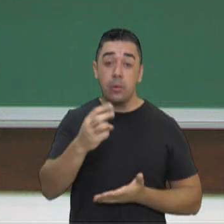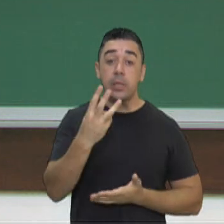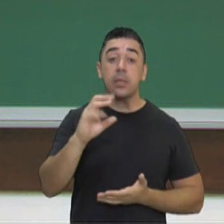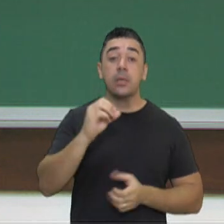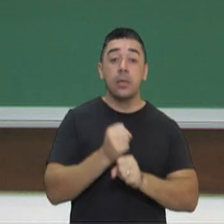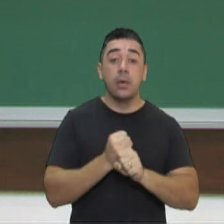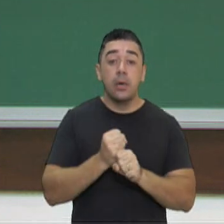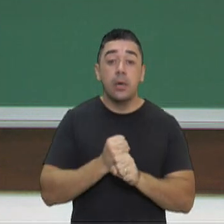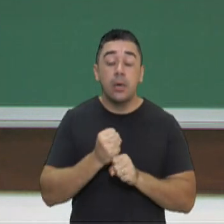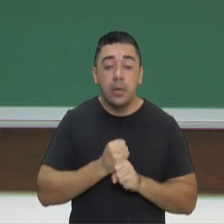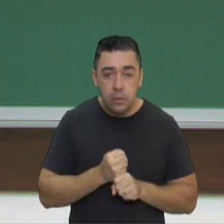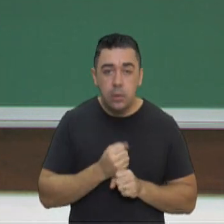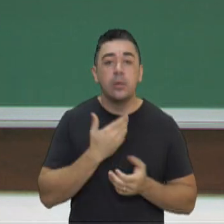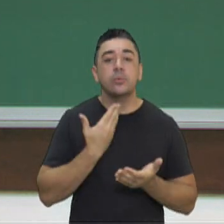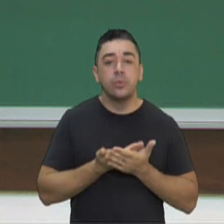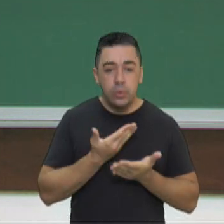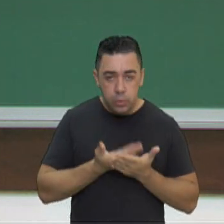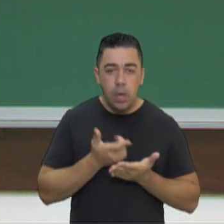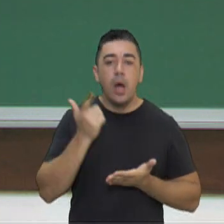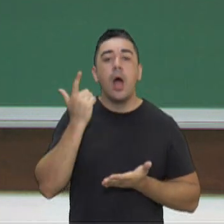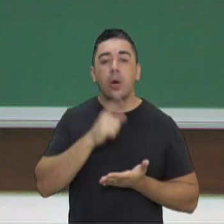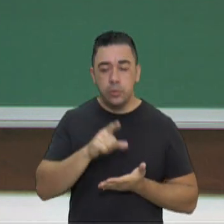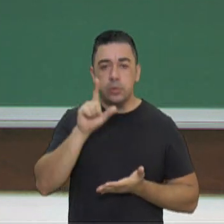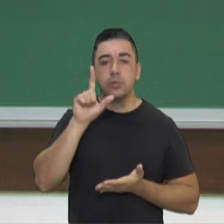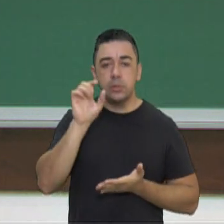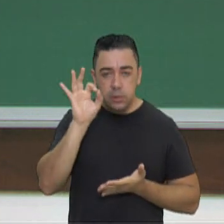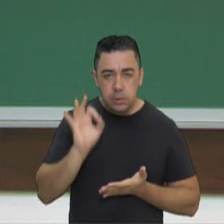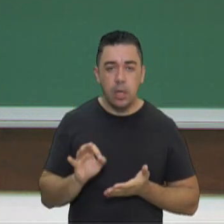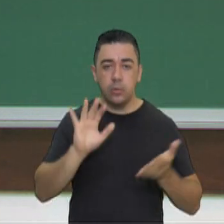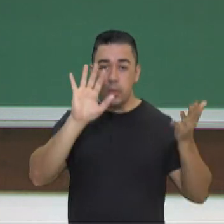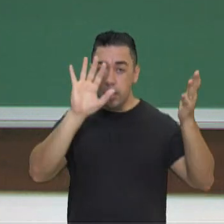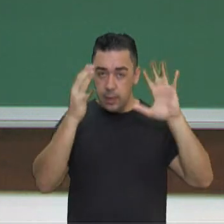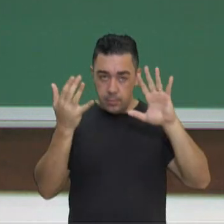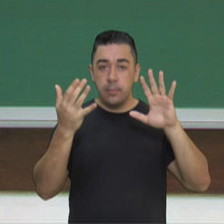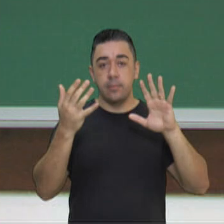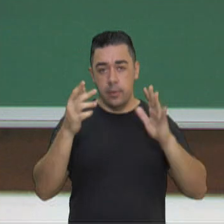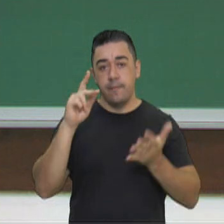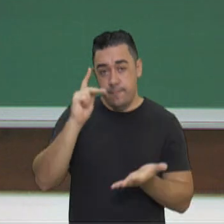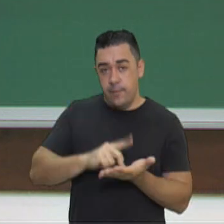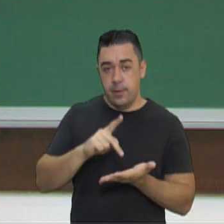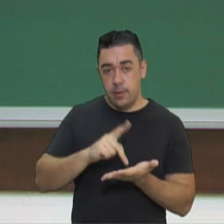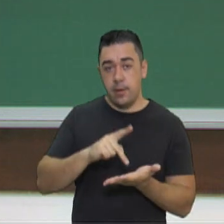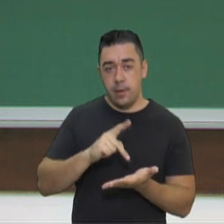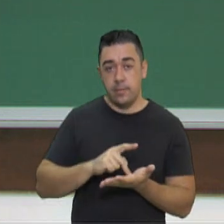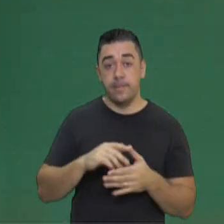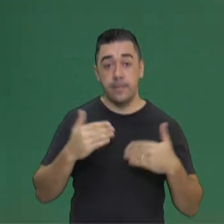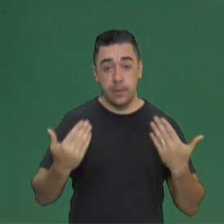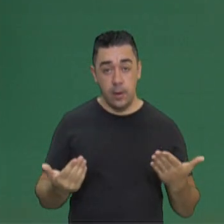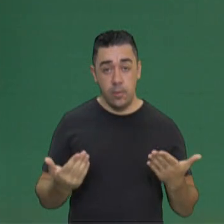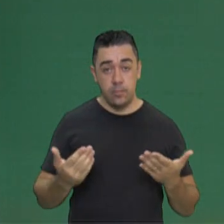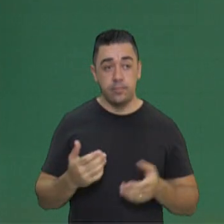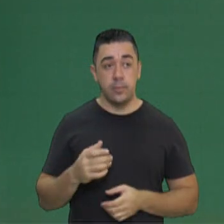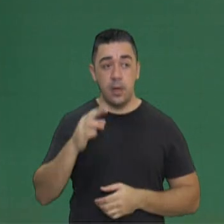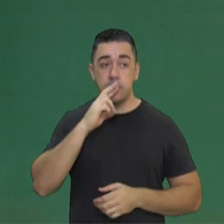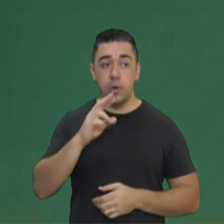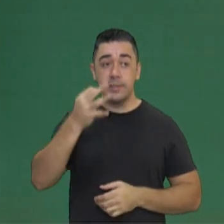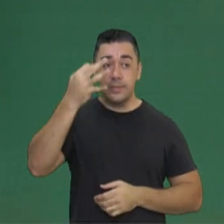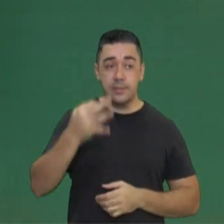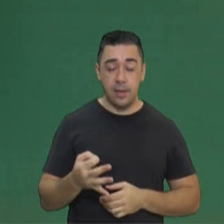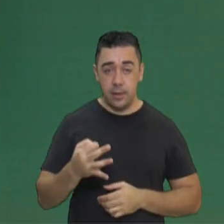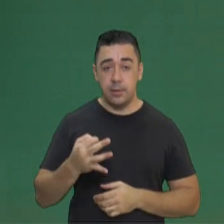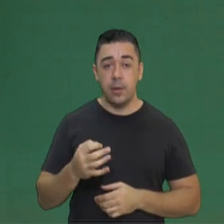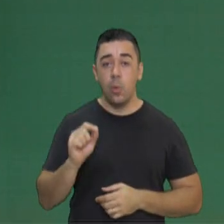menos. Aí sim eu consigo definir o clima de uma região. Então, está correta, né? Portanto, a nossa